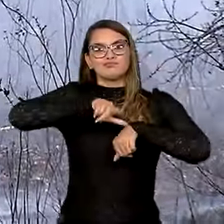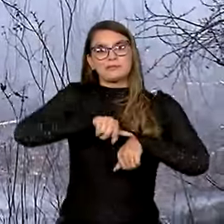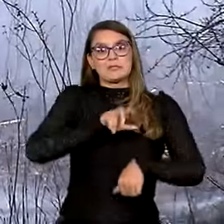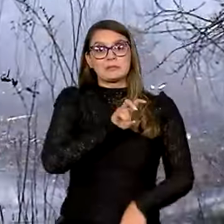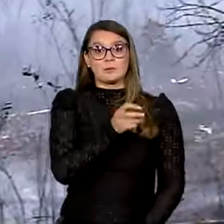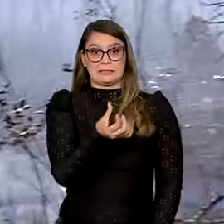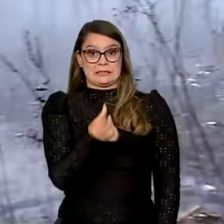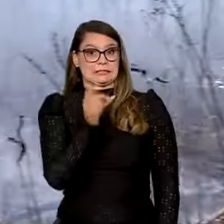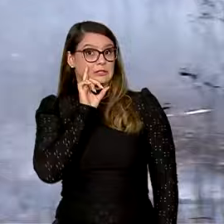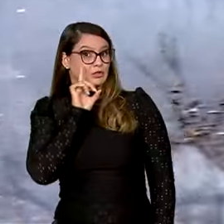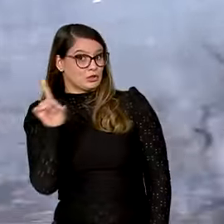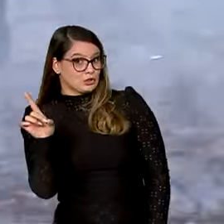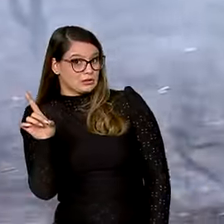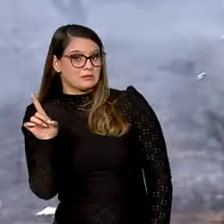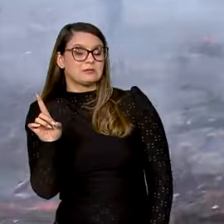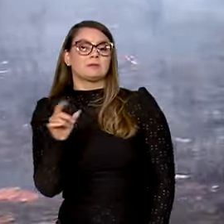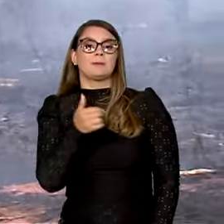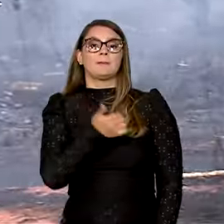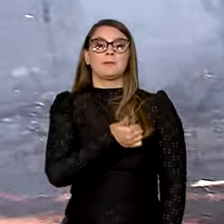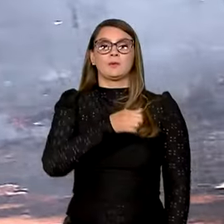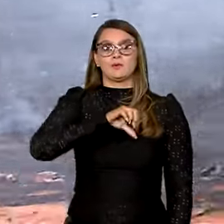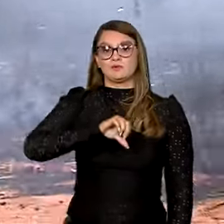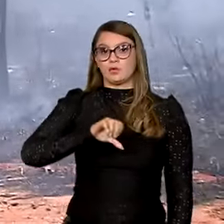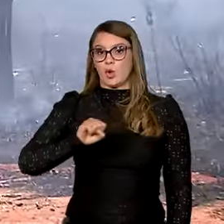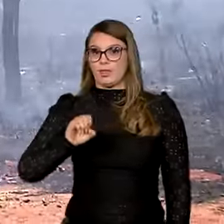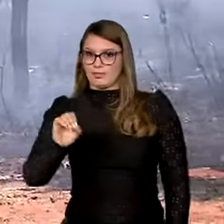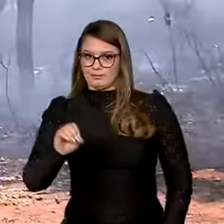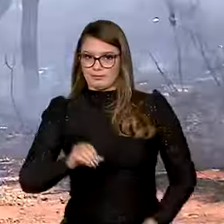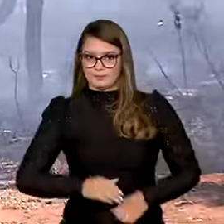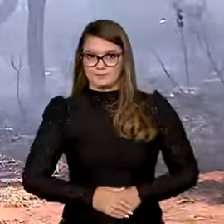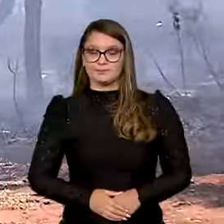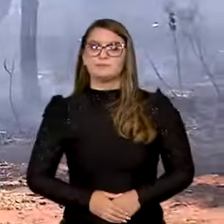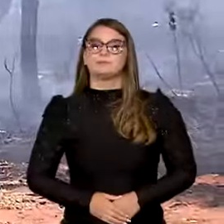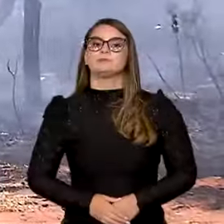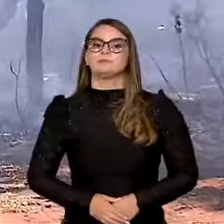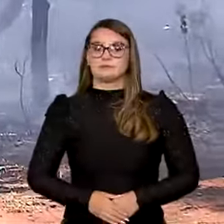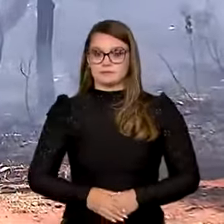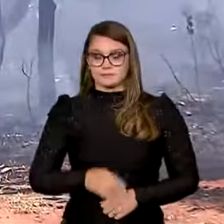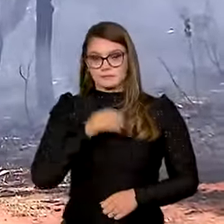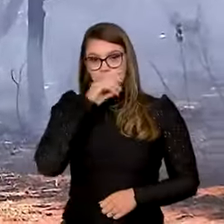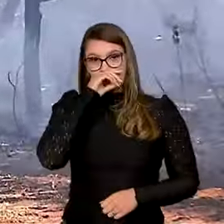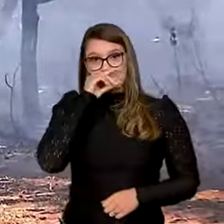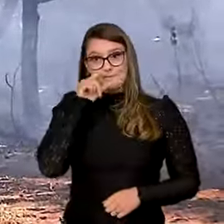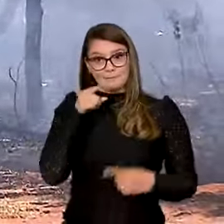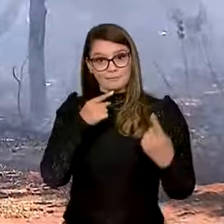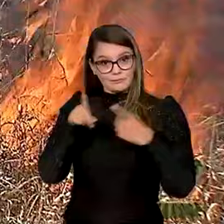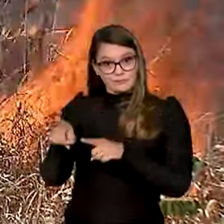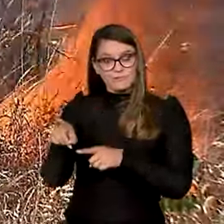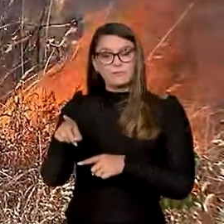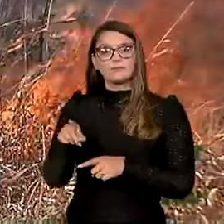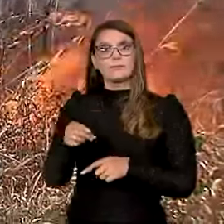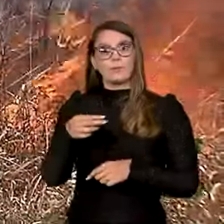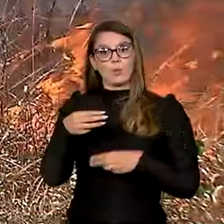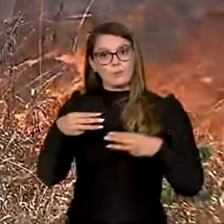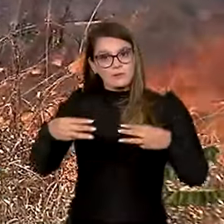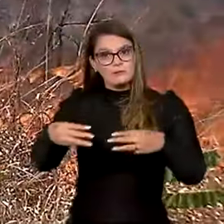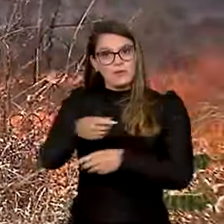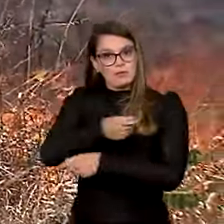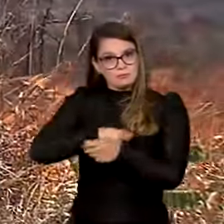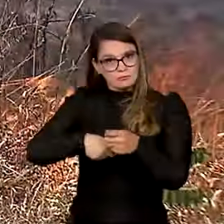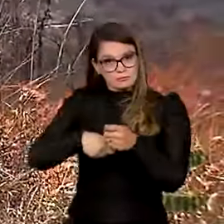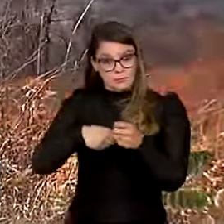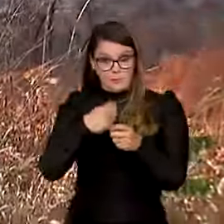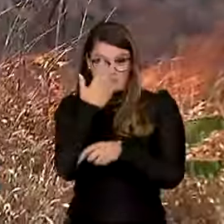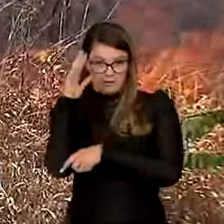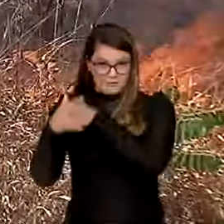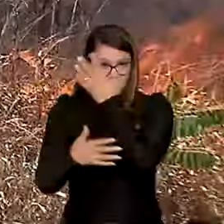56 dias desde 1980. Para fazer frente aos desafios, o Ministério do Meio Ambiente lançou um